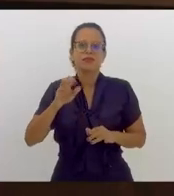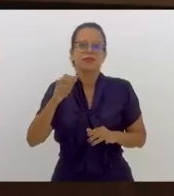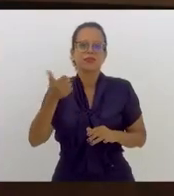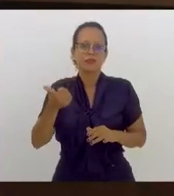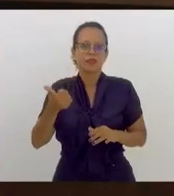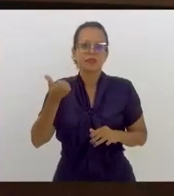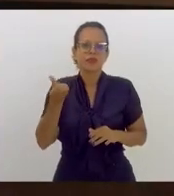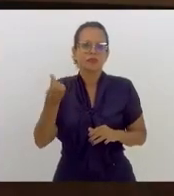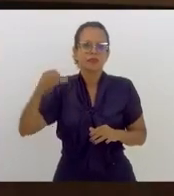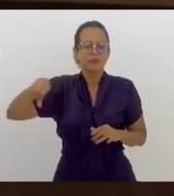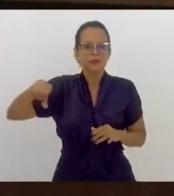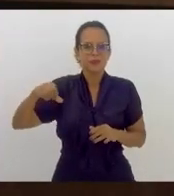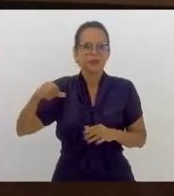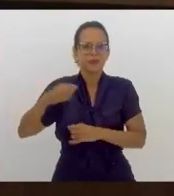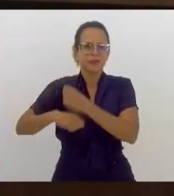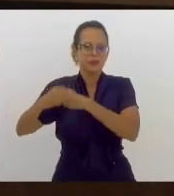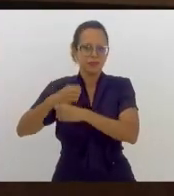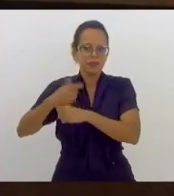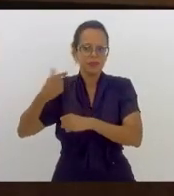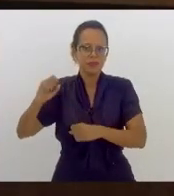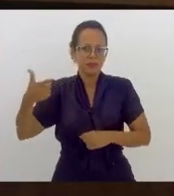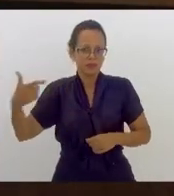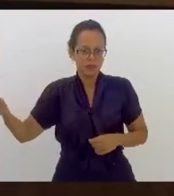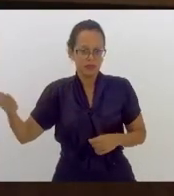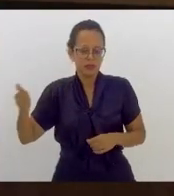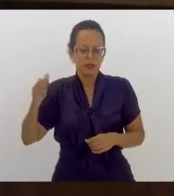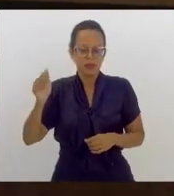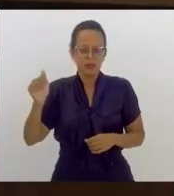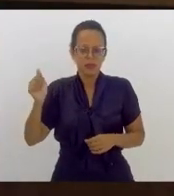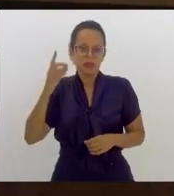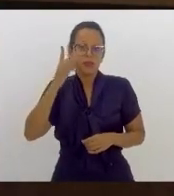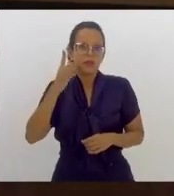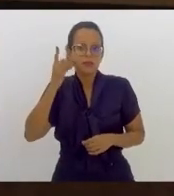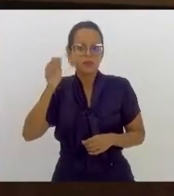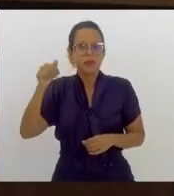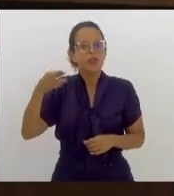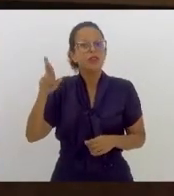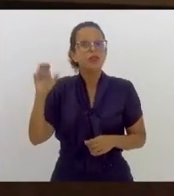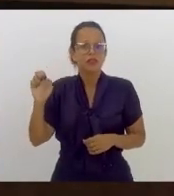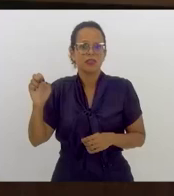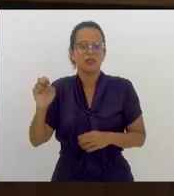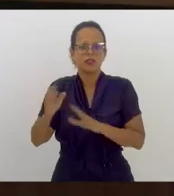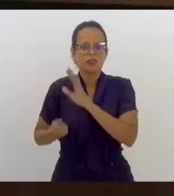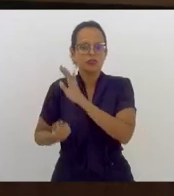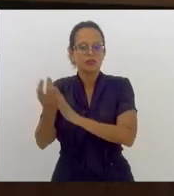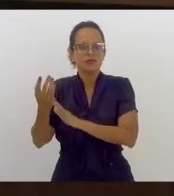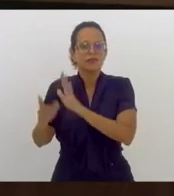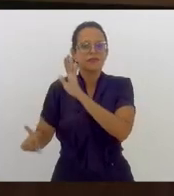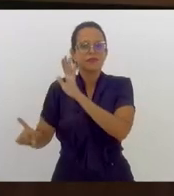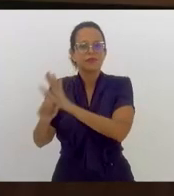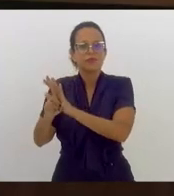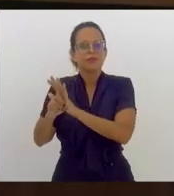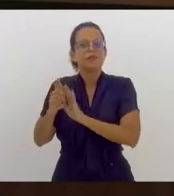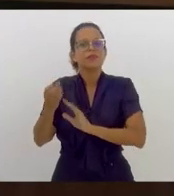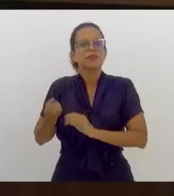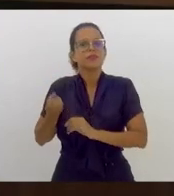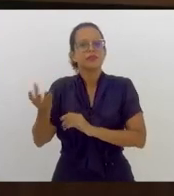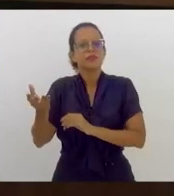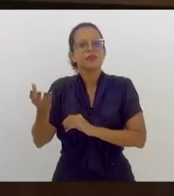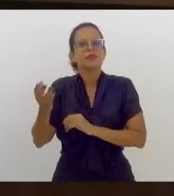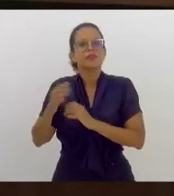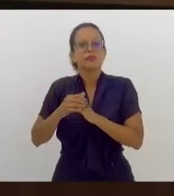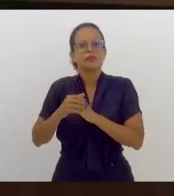569 de 21, do deputado André Correia, que cria legislação que institui benefício fiscal à